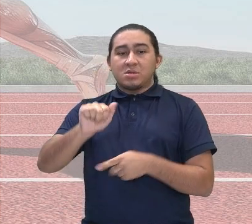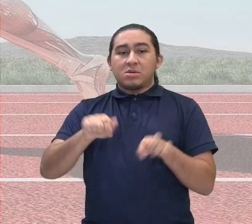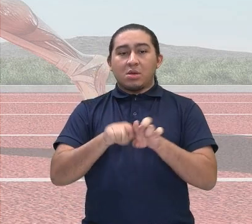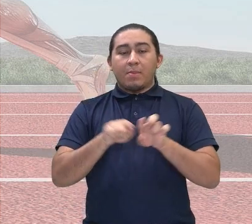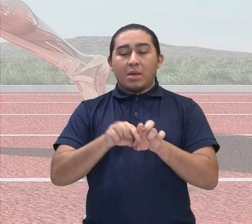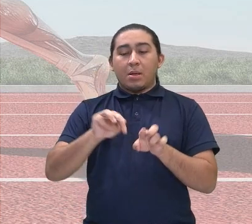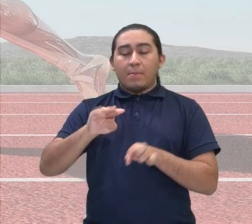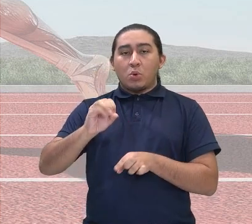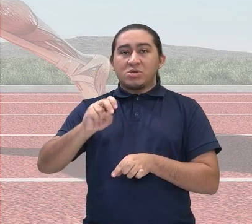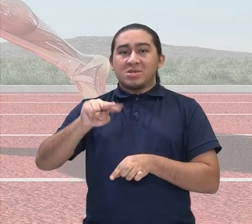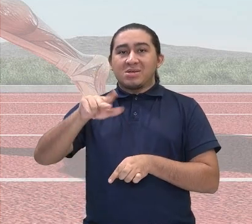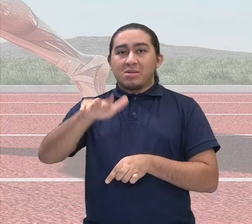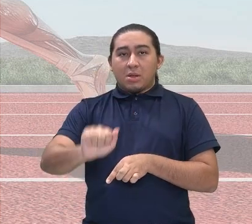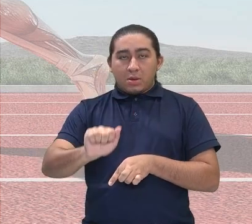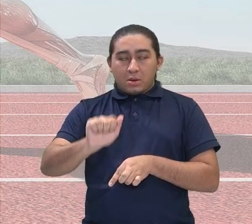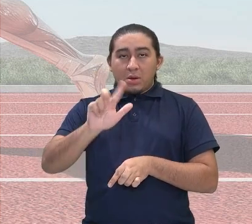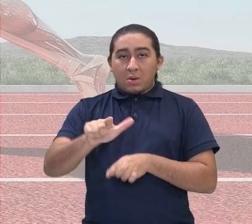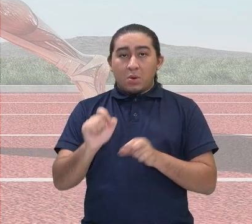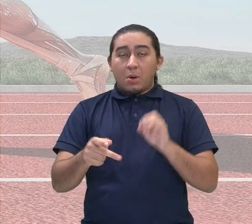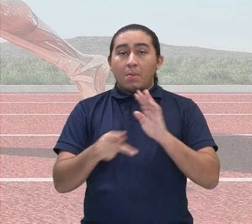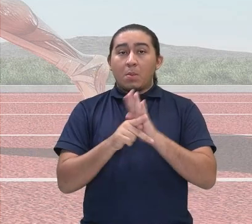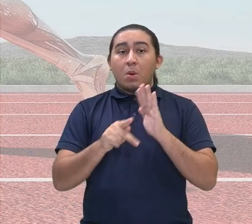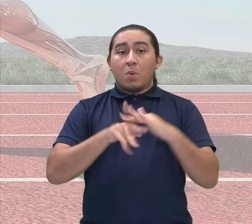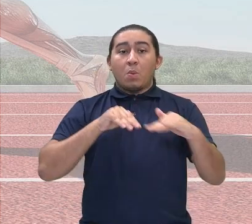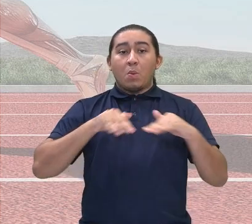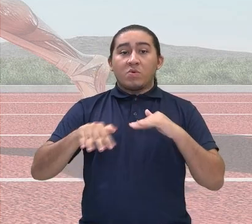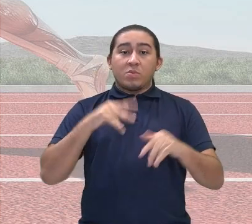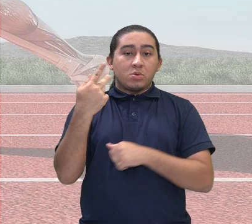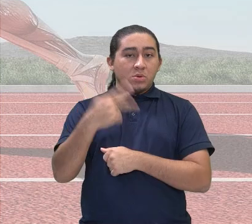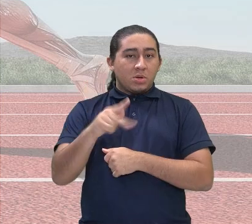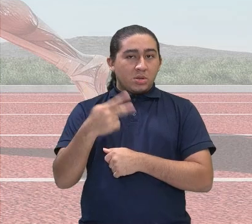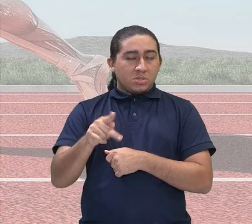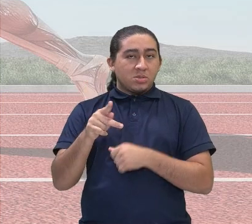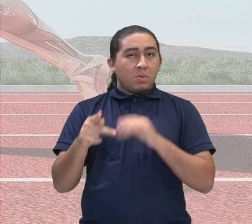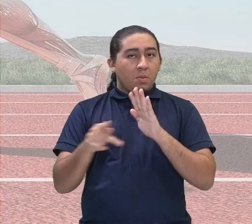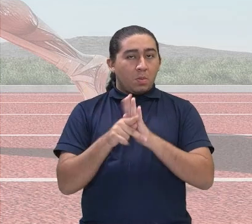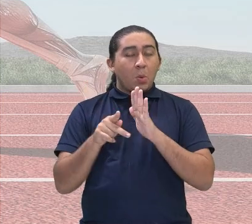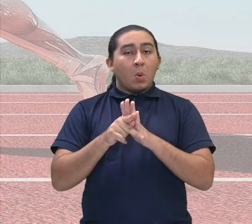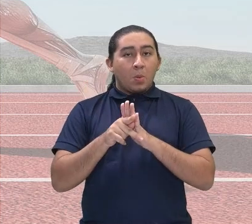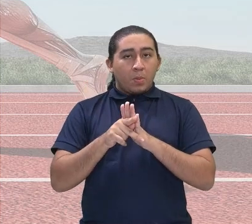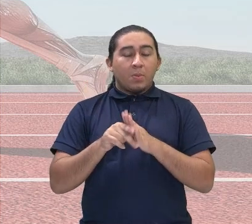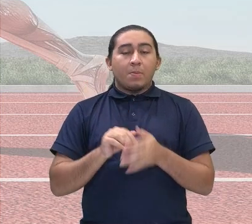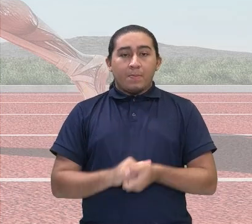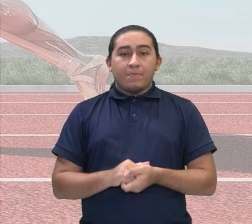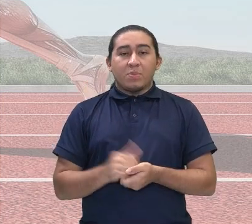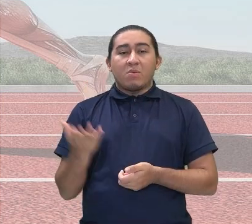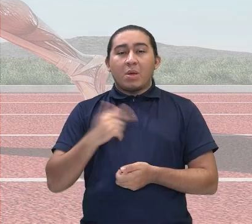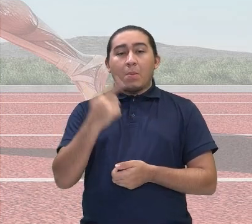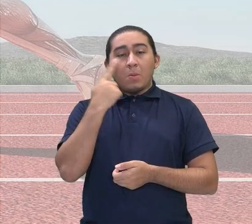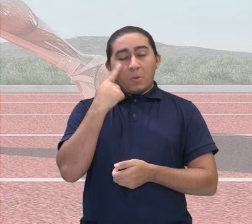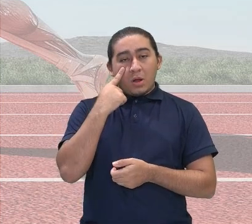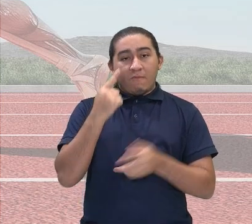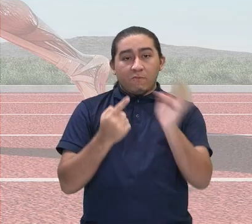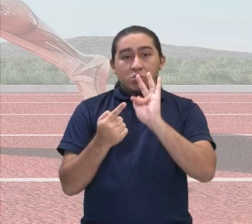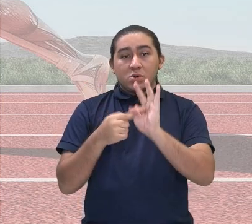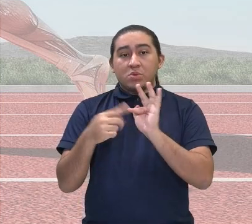miosina, né, que vão funcionar aí dando a movimentação desse tecido, certo? Vamos ver as funções do tecido